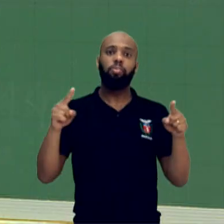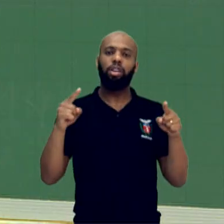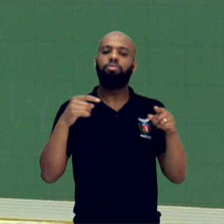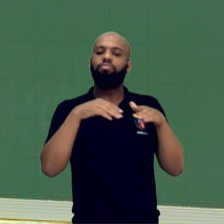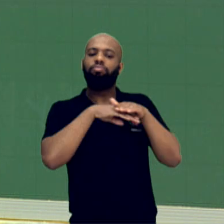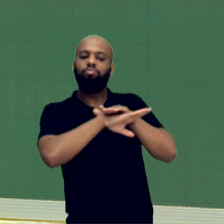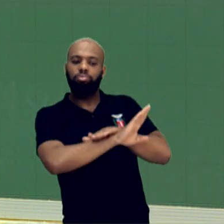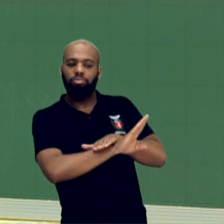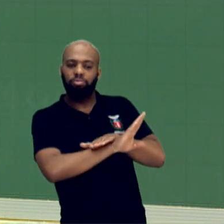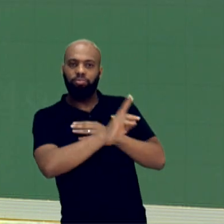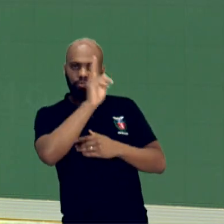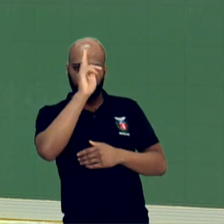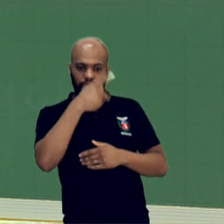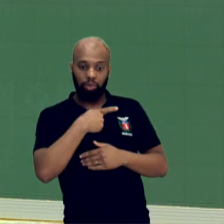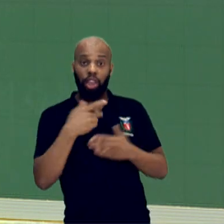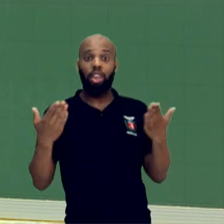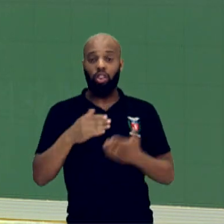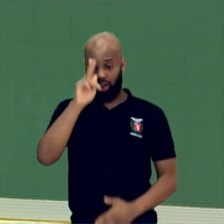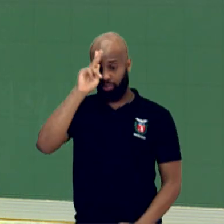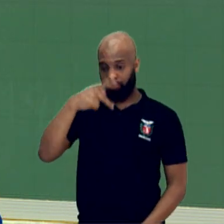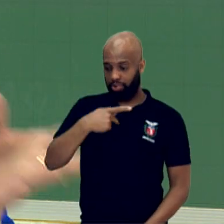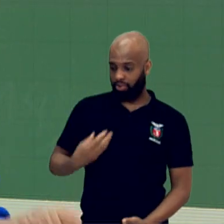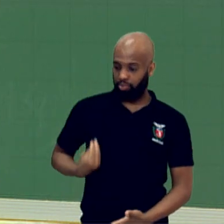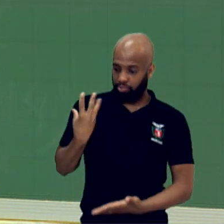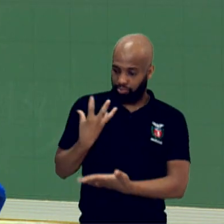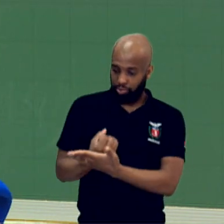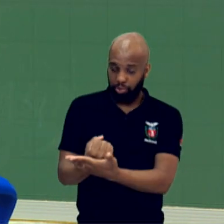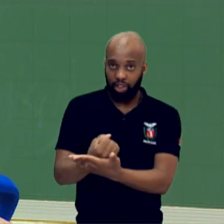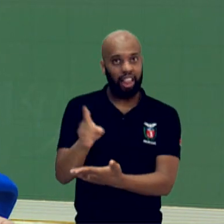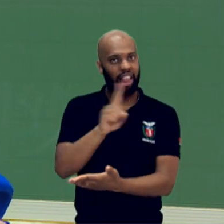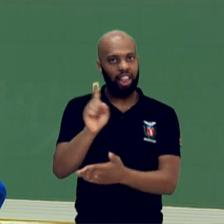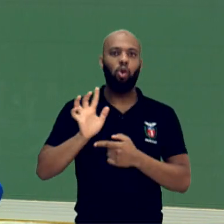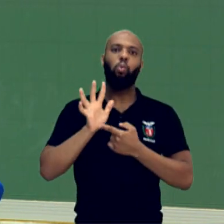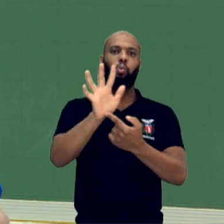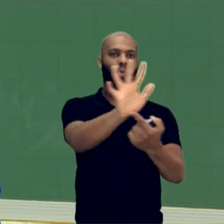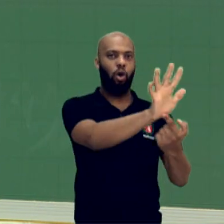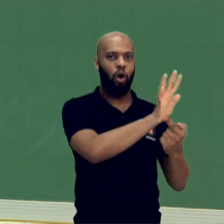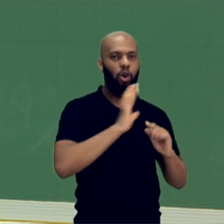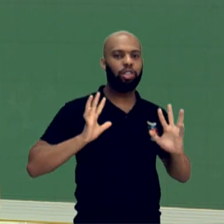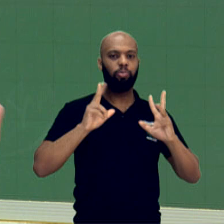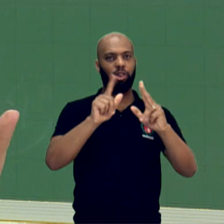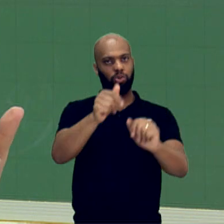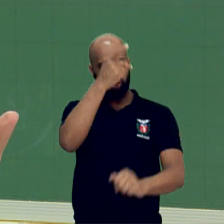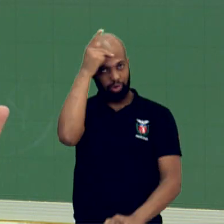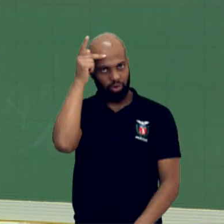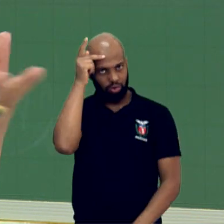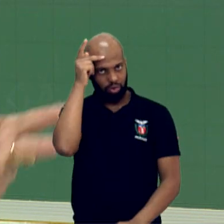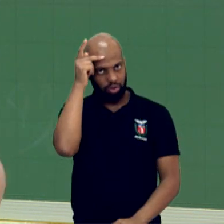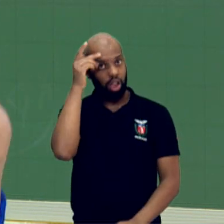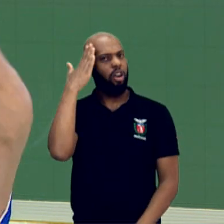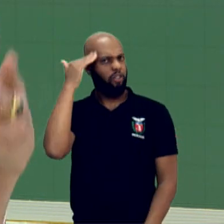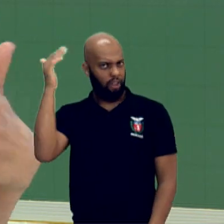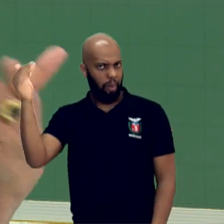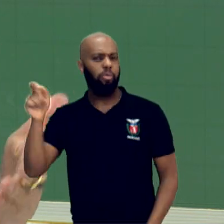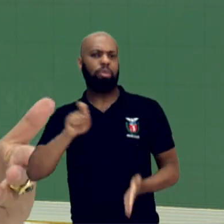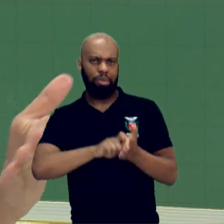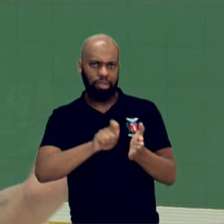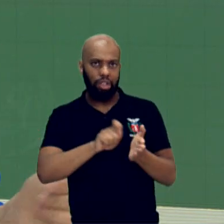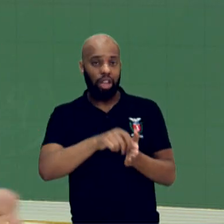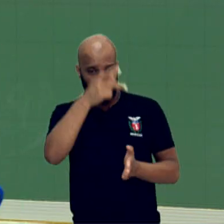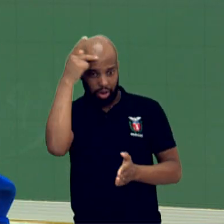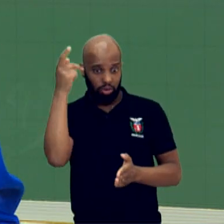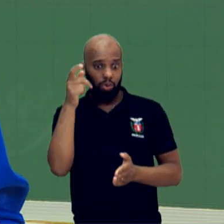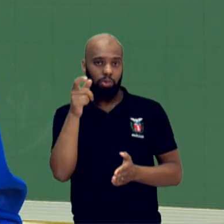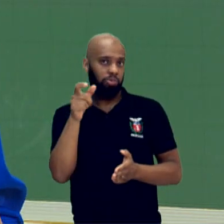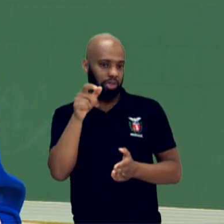fica para si. E a autobiografia não, fica para as outras pessoas, que geralmente são pessoas famosas, pessoas interessantes